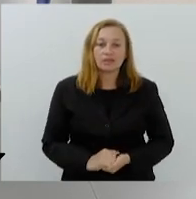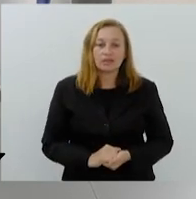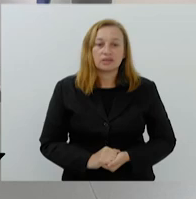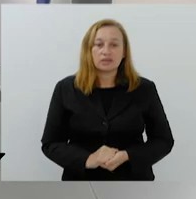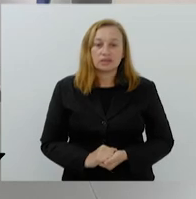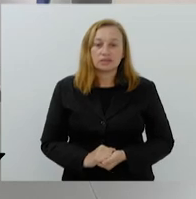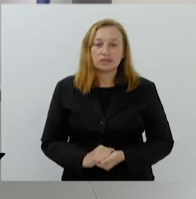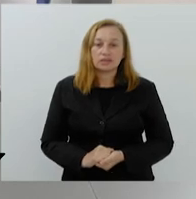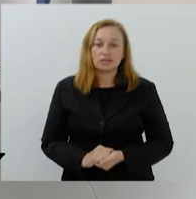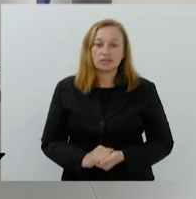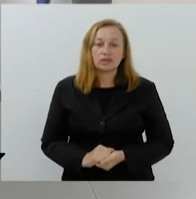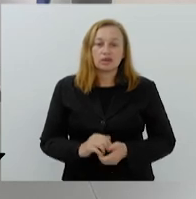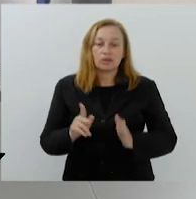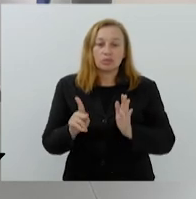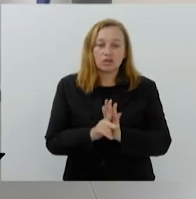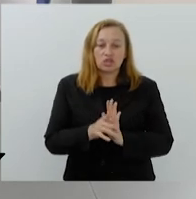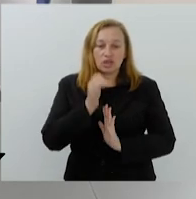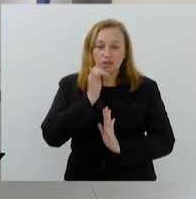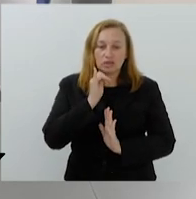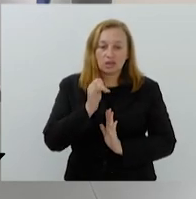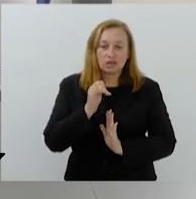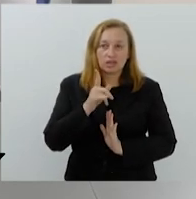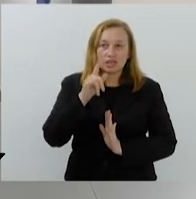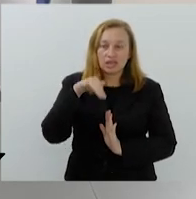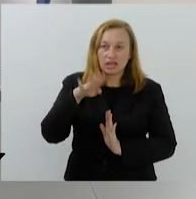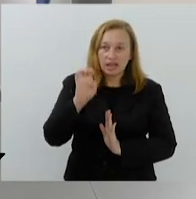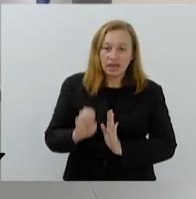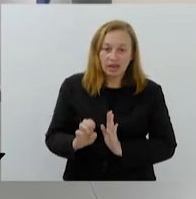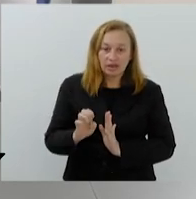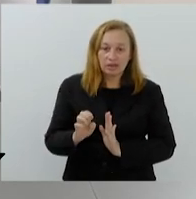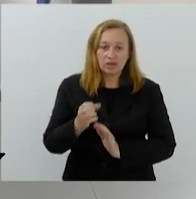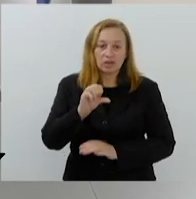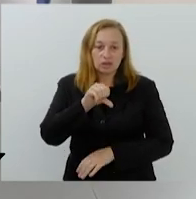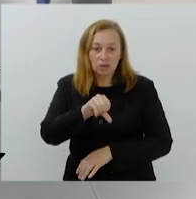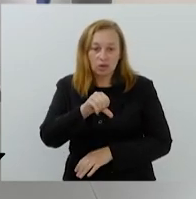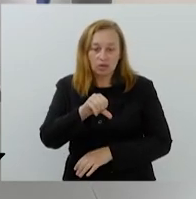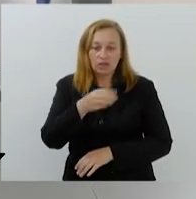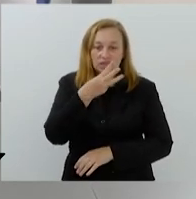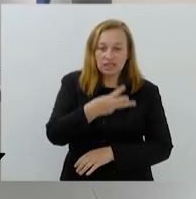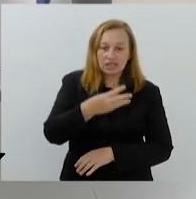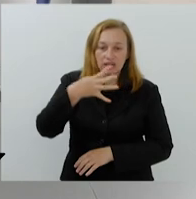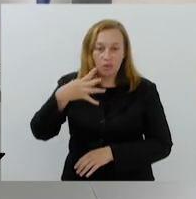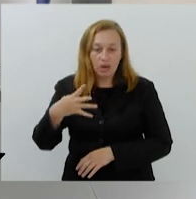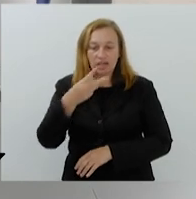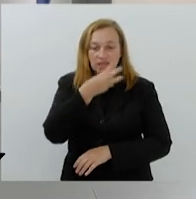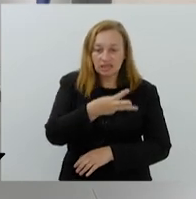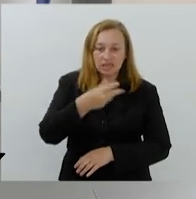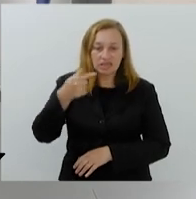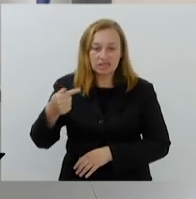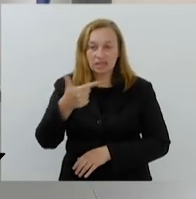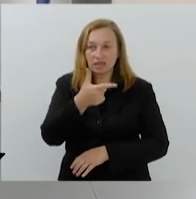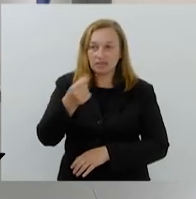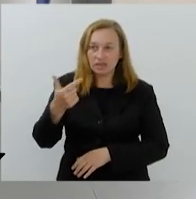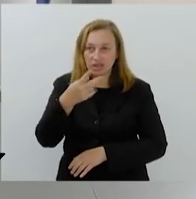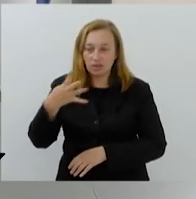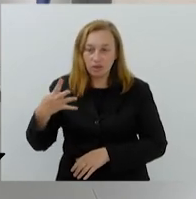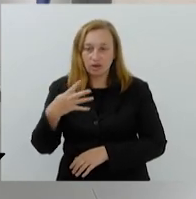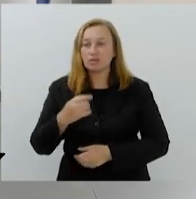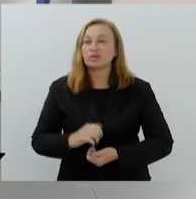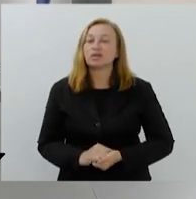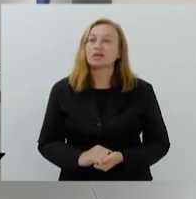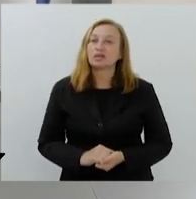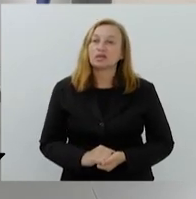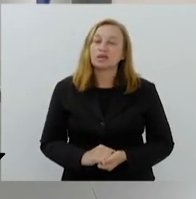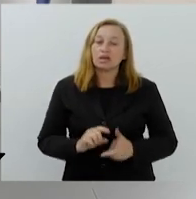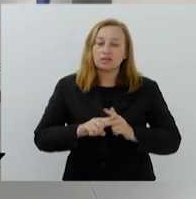aprovado. Projeto de relatoria do deputado Guilherme Delaroli, projeto 9 da pauta, projeto de lei 3437-24, de autoria do deputado Elton Cristo,